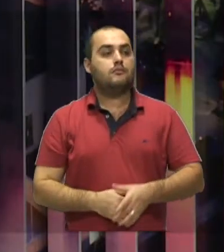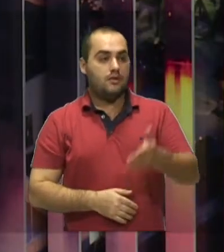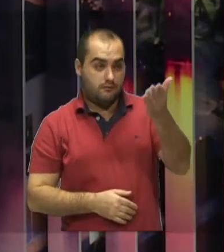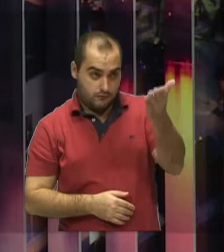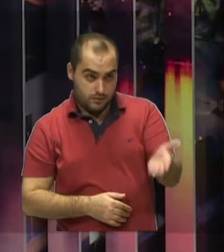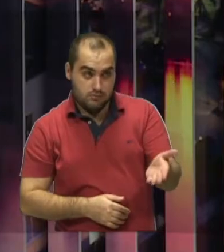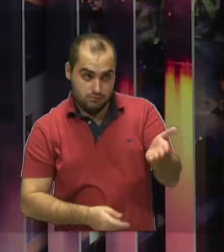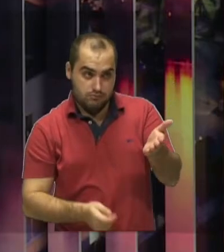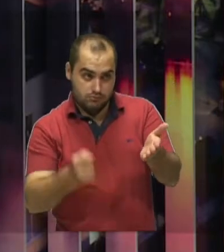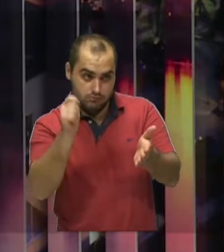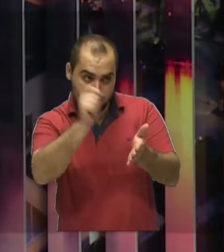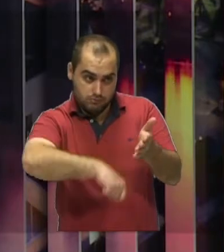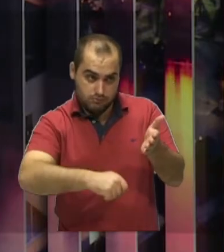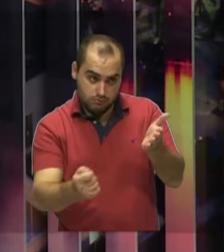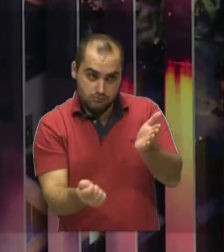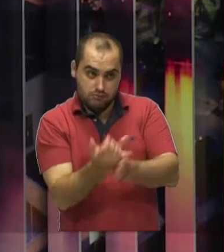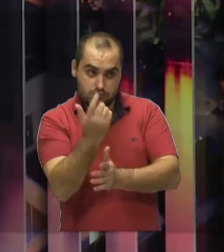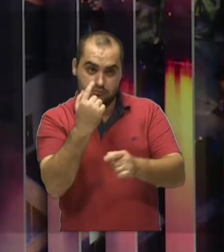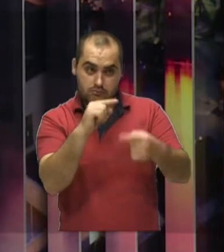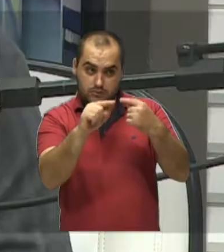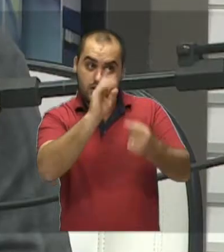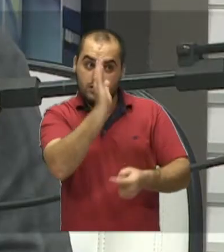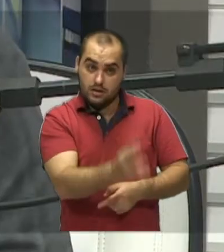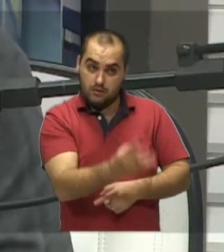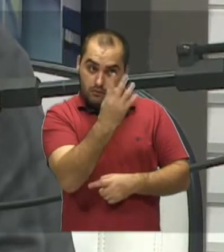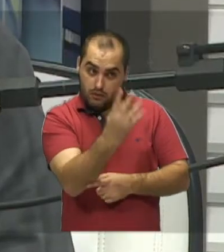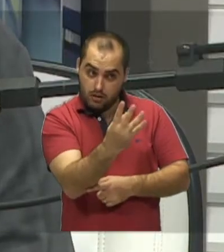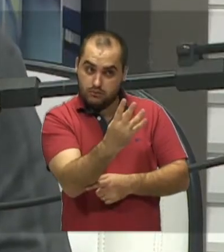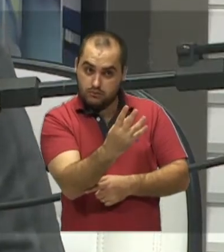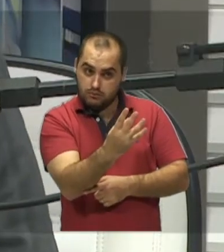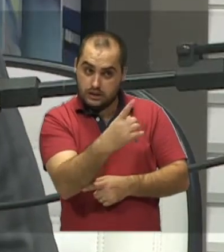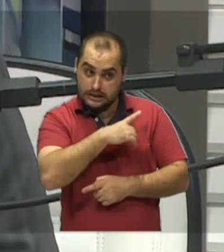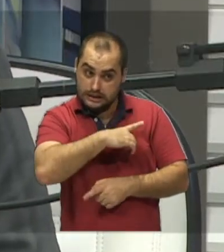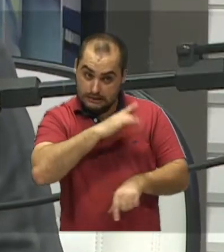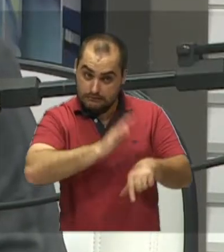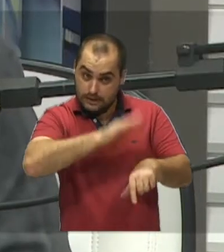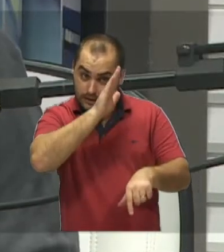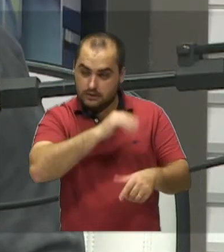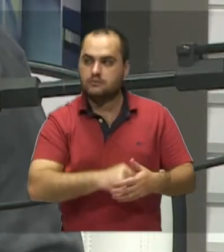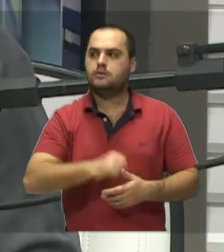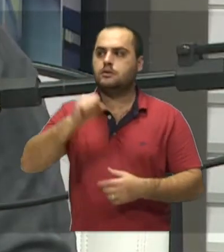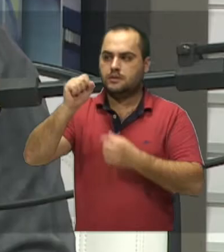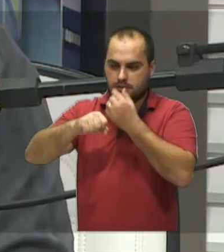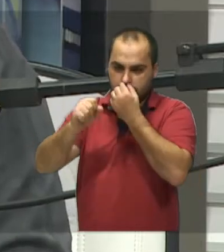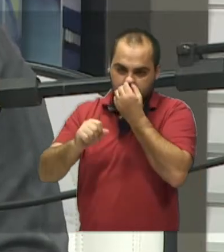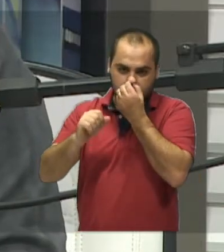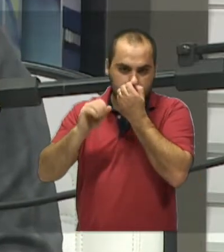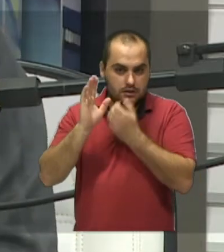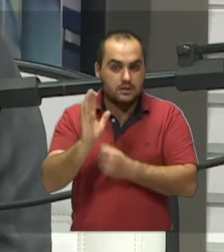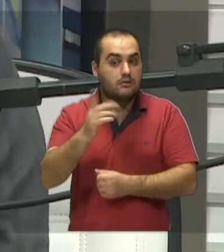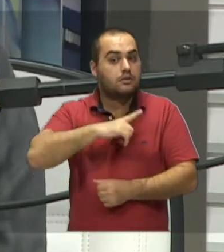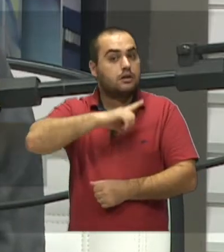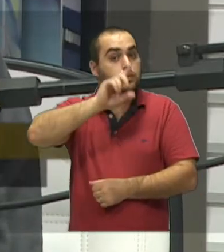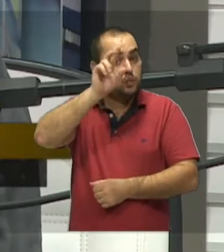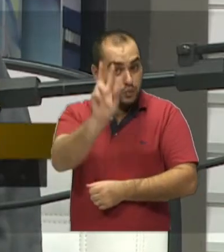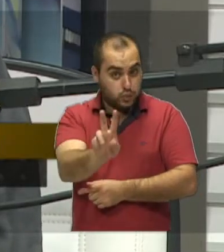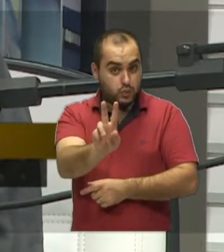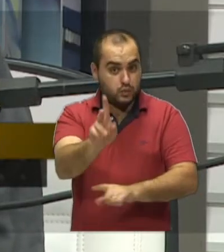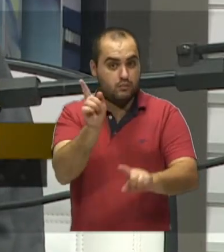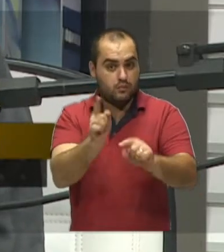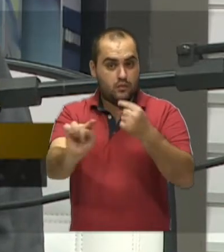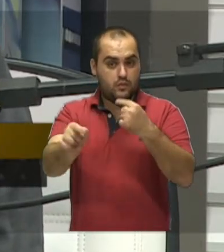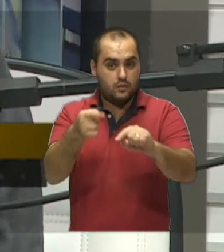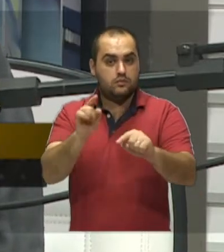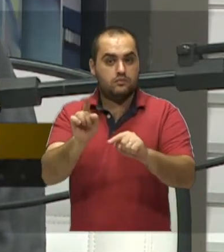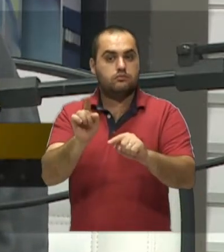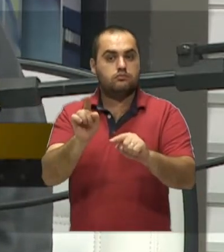já tem 4 trabalhos gravados. Vem mais por aí? Vem. Já tem duas músicas que já estão programadas